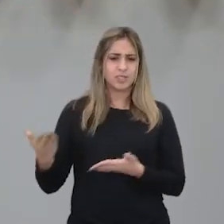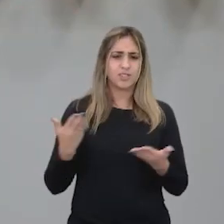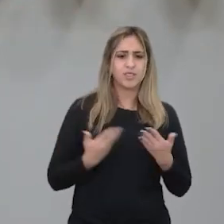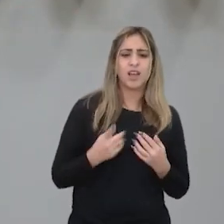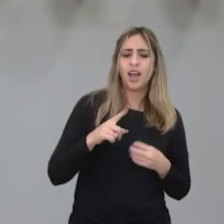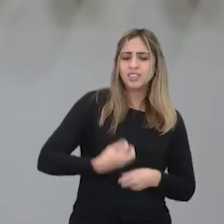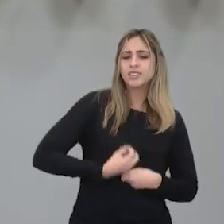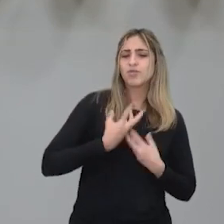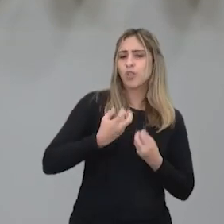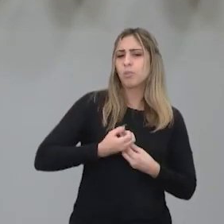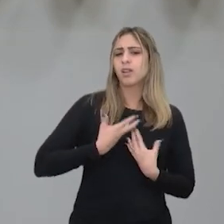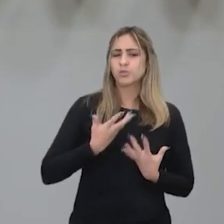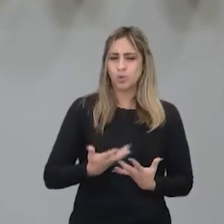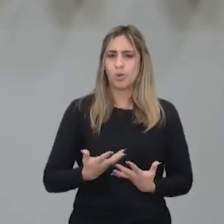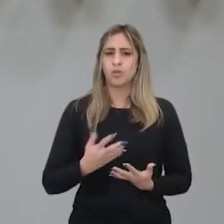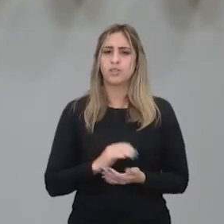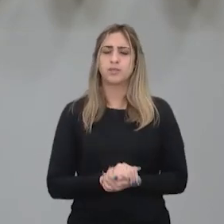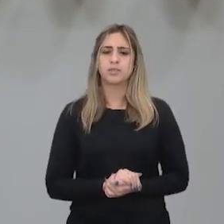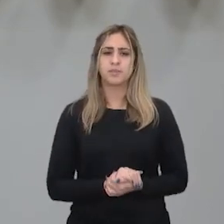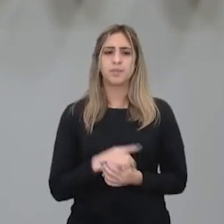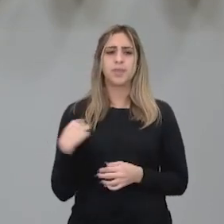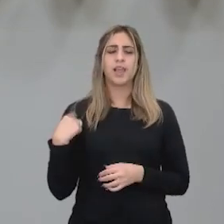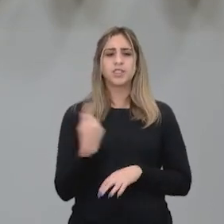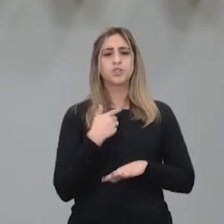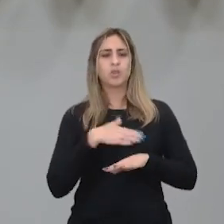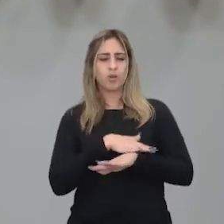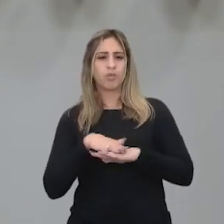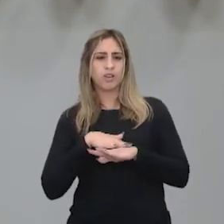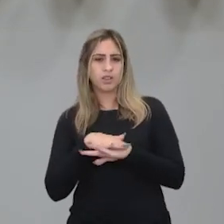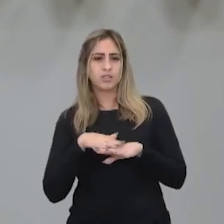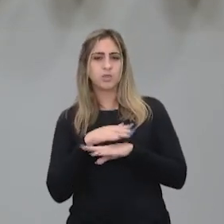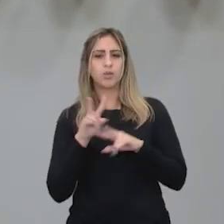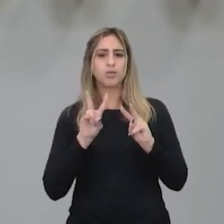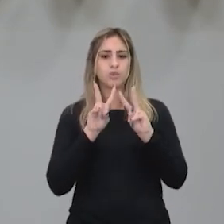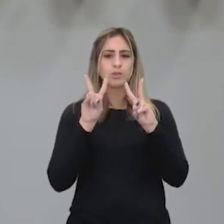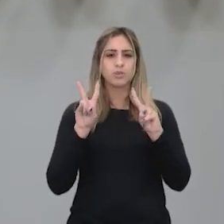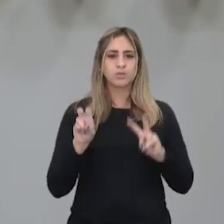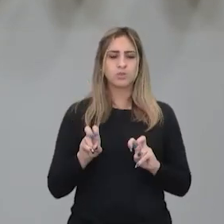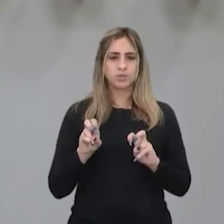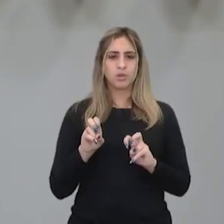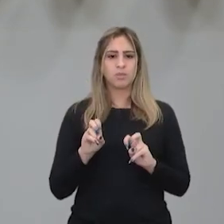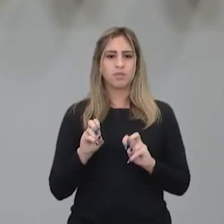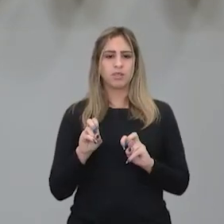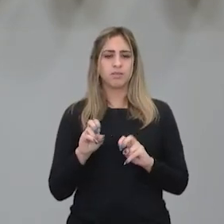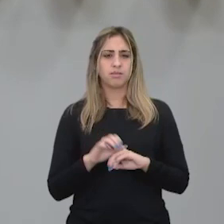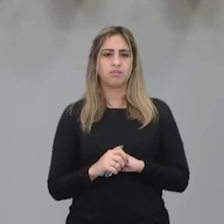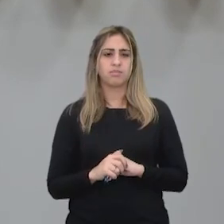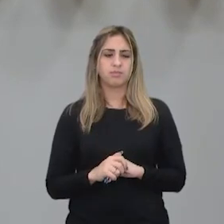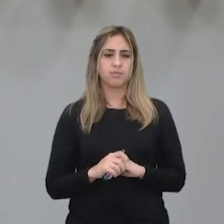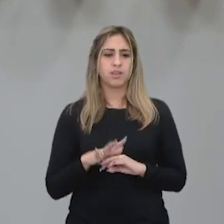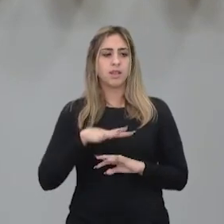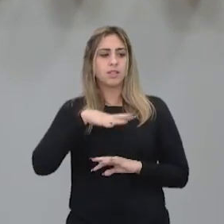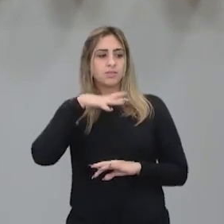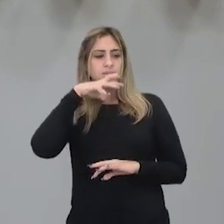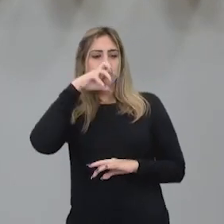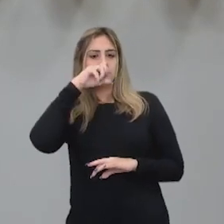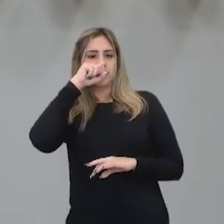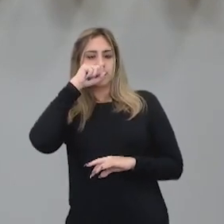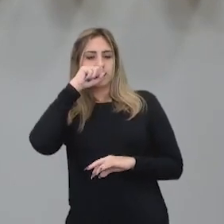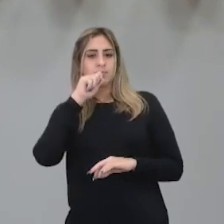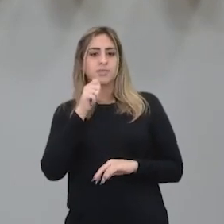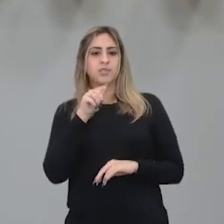as informações que a gente conversou sobre a questão da respiração, do